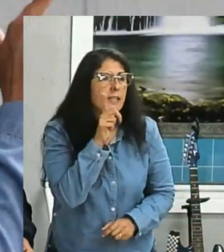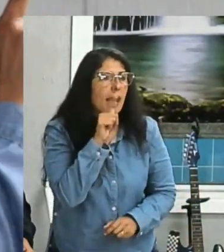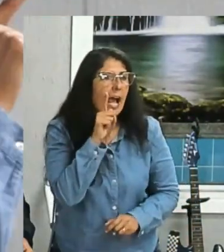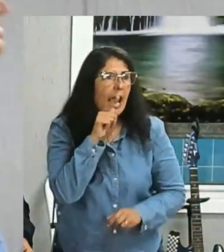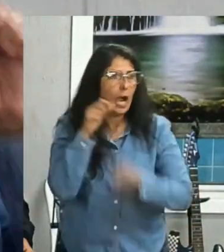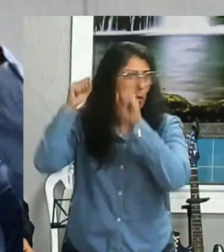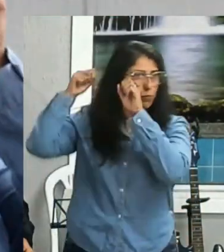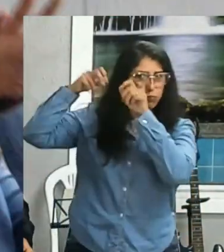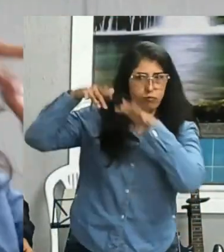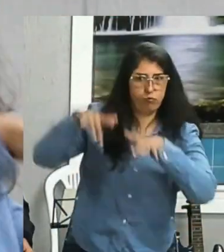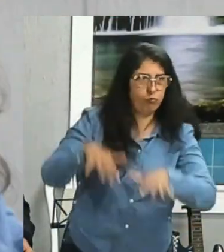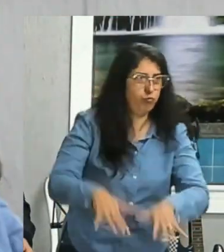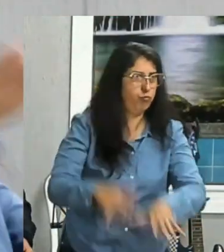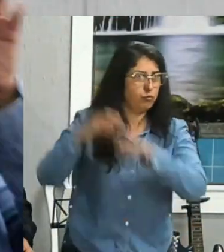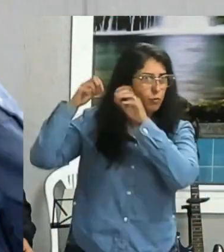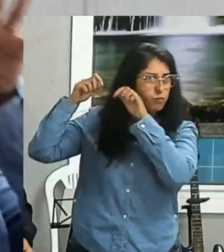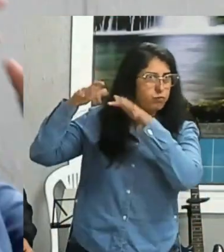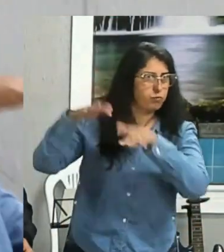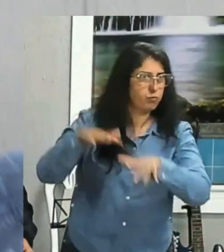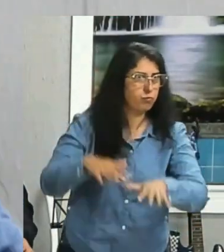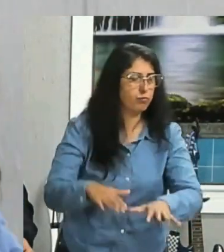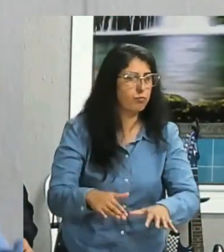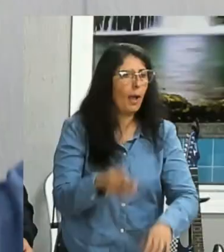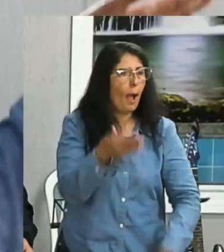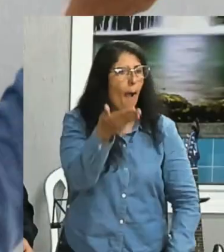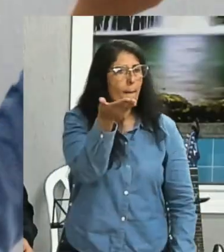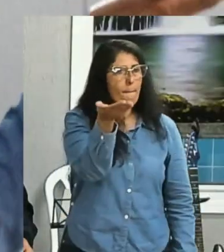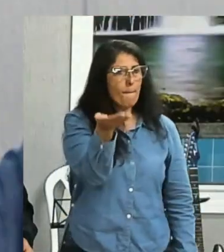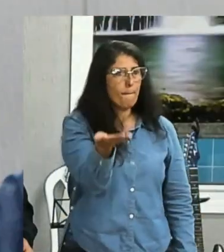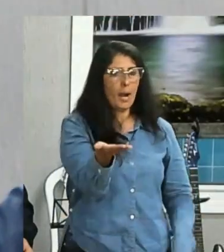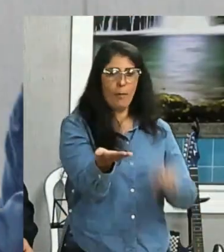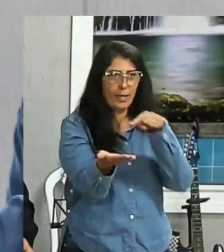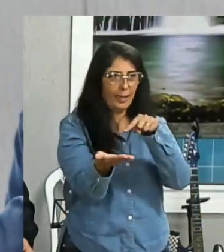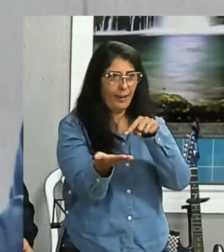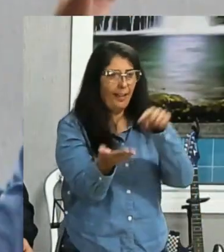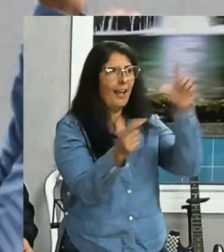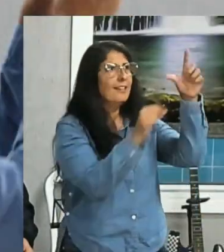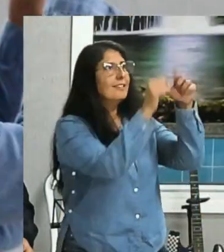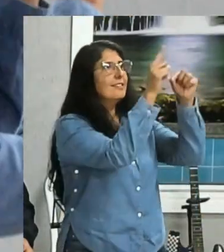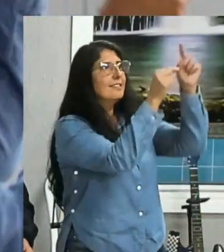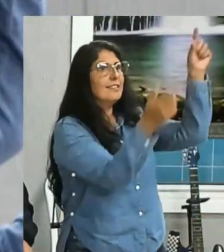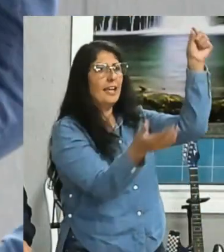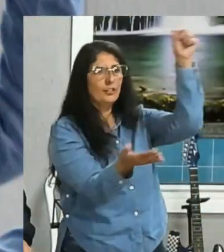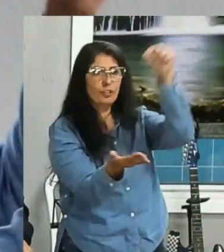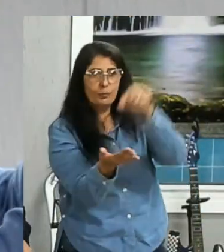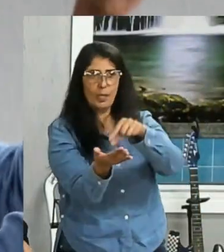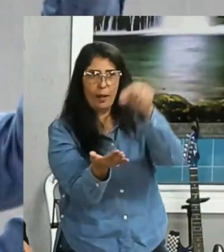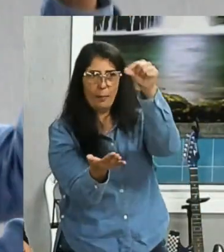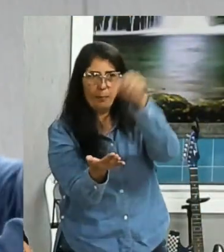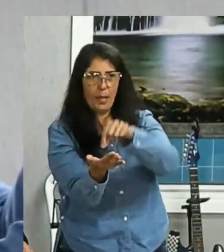mão direita 7 estrelas, e da boca saía-lhe uma